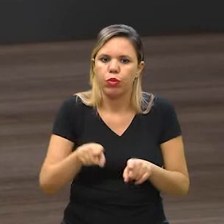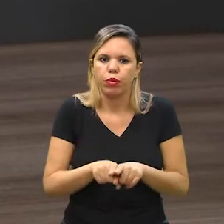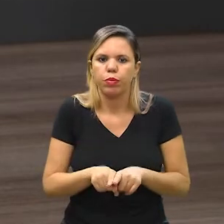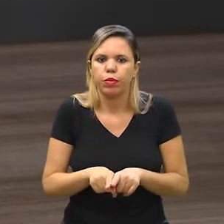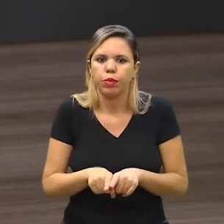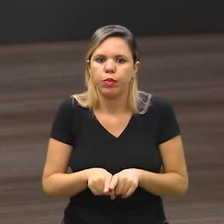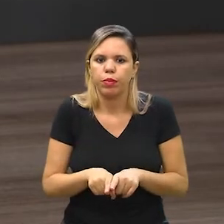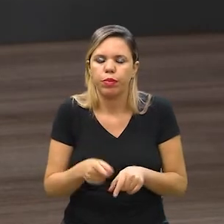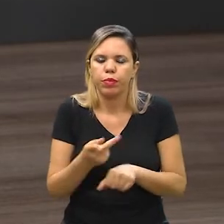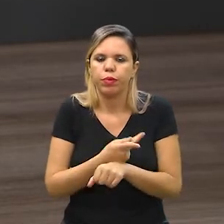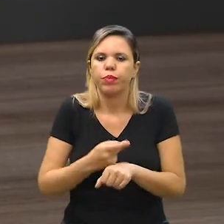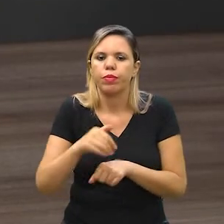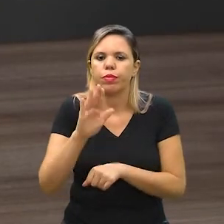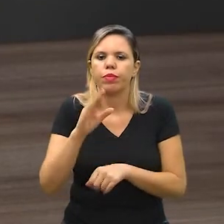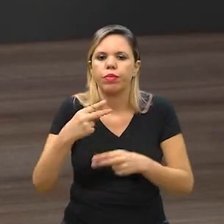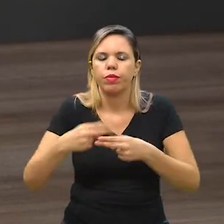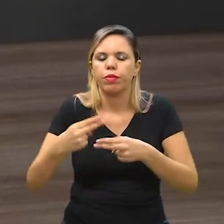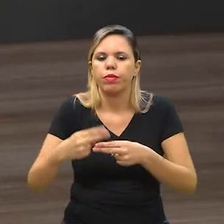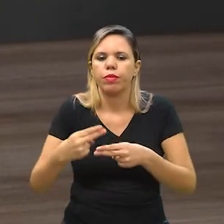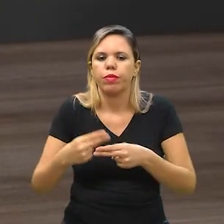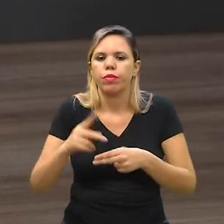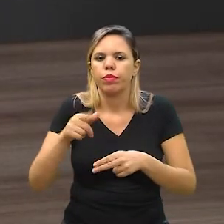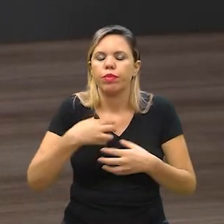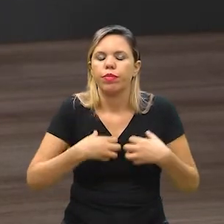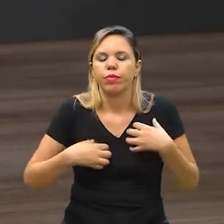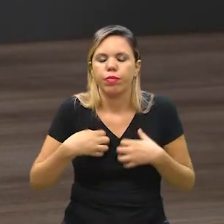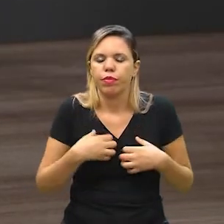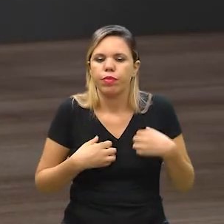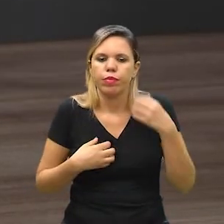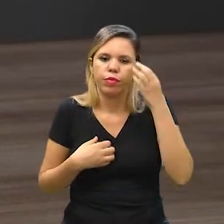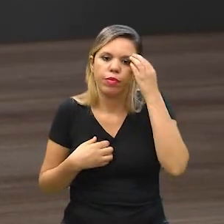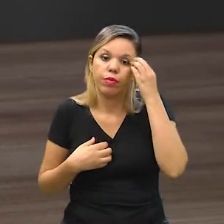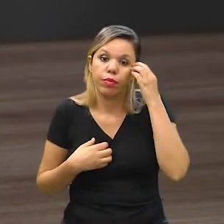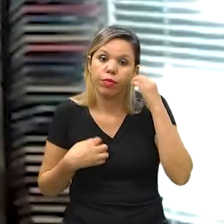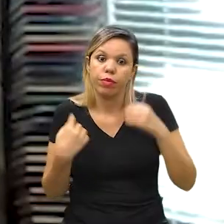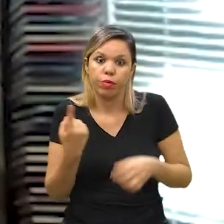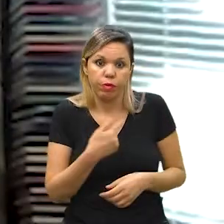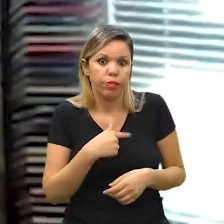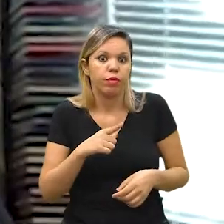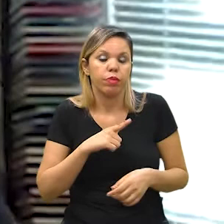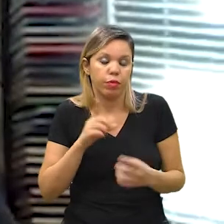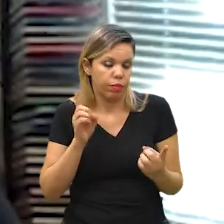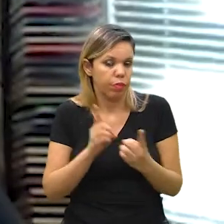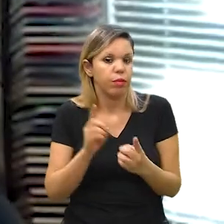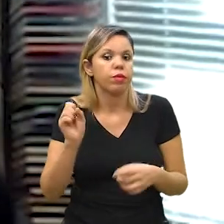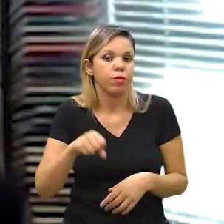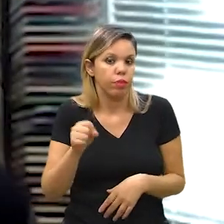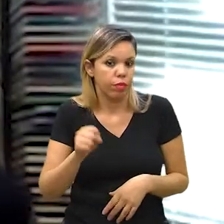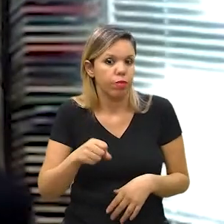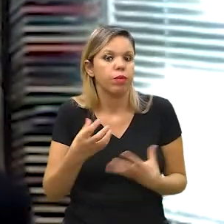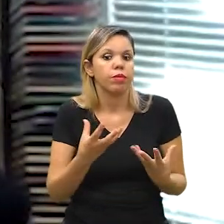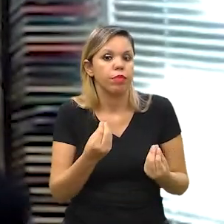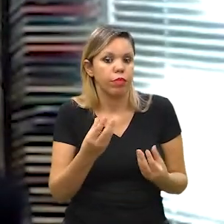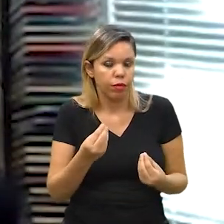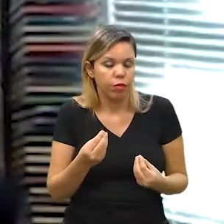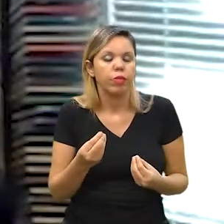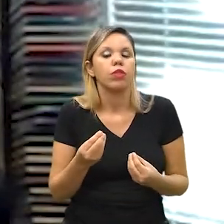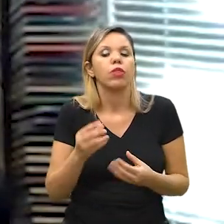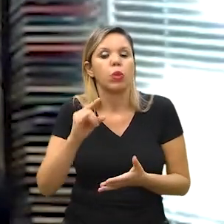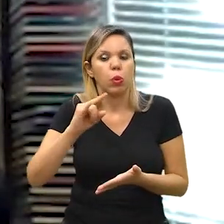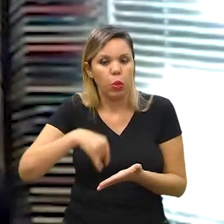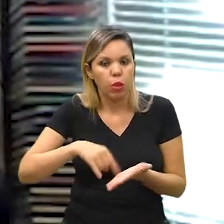passou, inclusive, a procurar mais o Sebrae com essas angústias? Olha, nós temos atendido, sim,